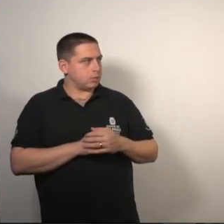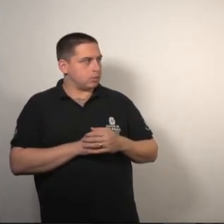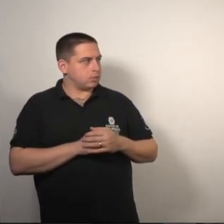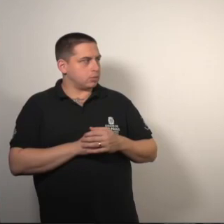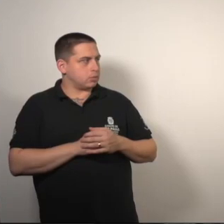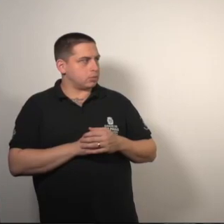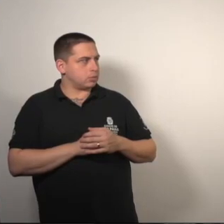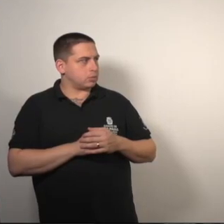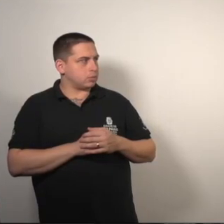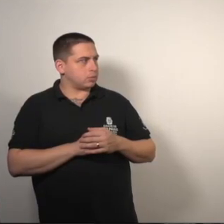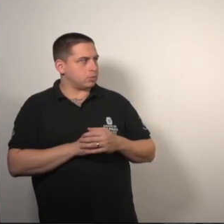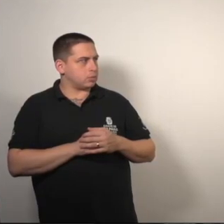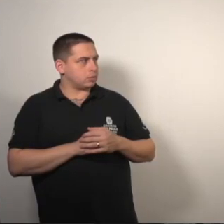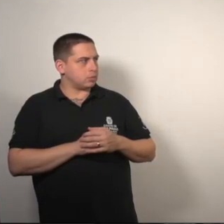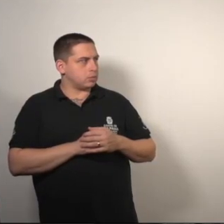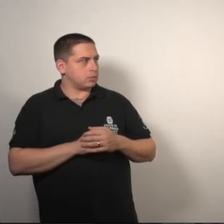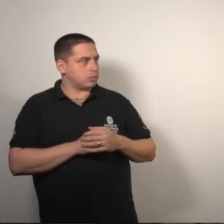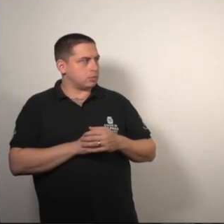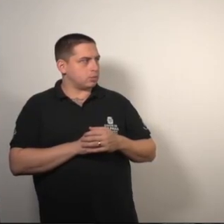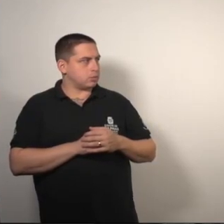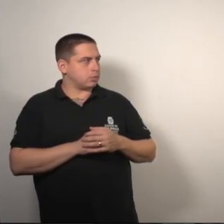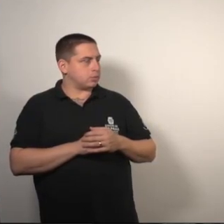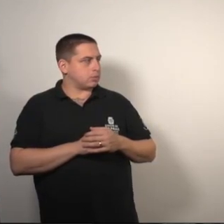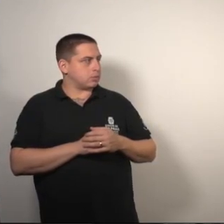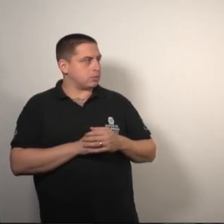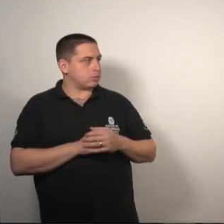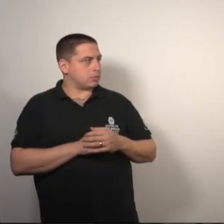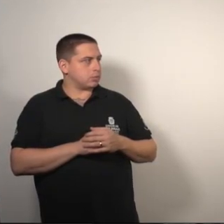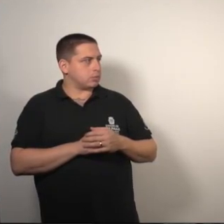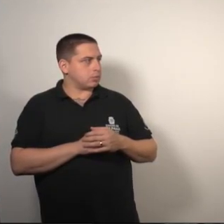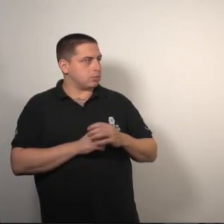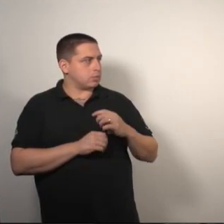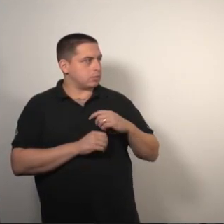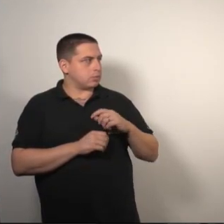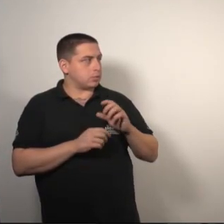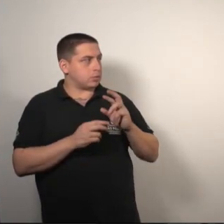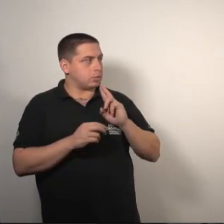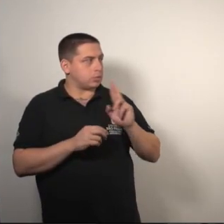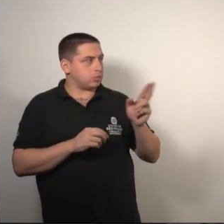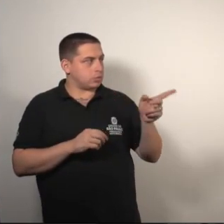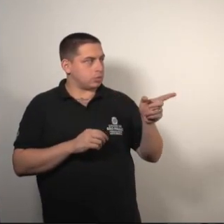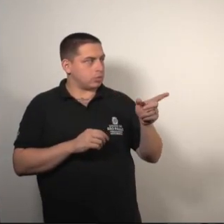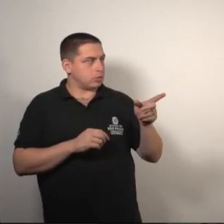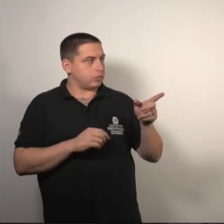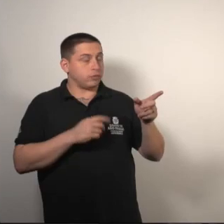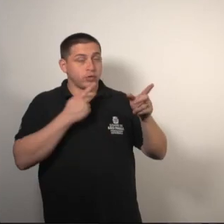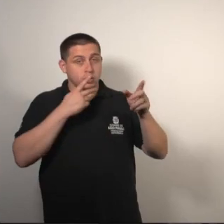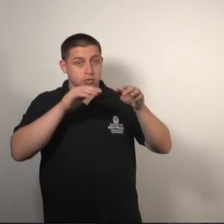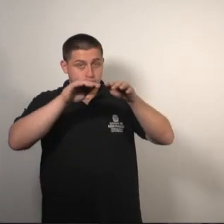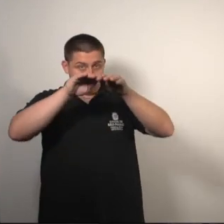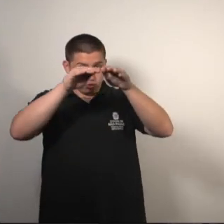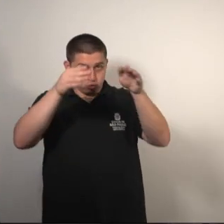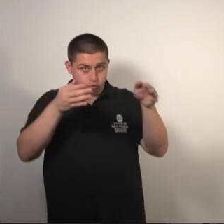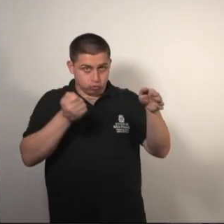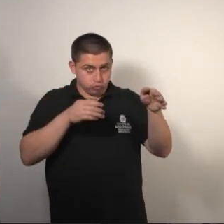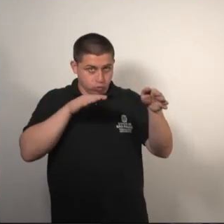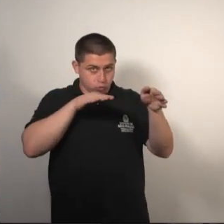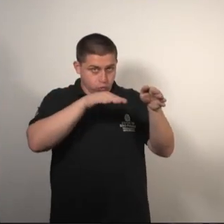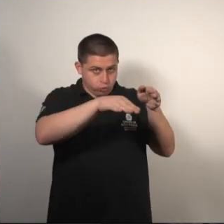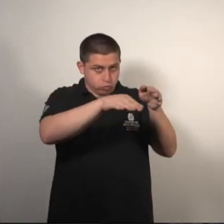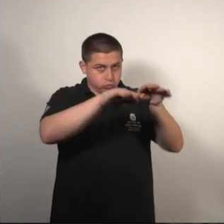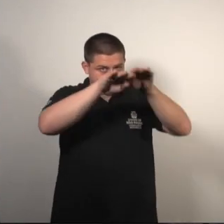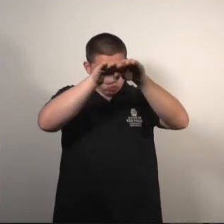Enquanto você se acha aí, deixa eu aproveitar, Adriana, enquanto você se acha aí, só para responder a questão dos túneis, né?